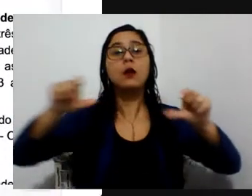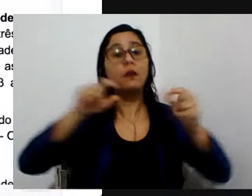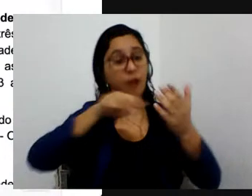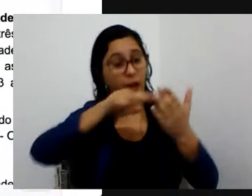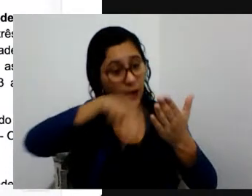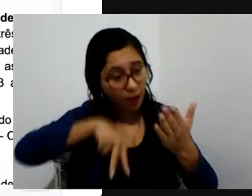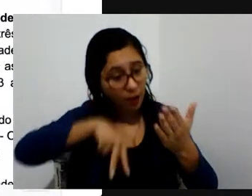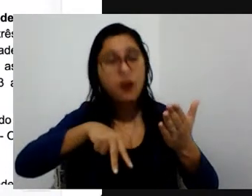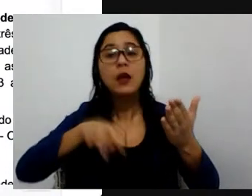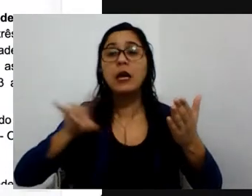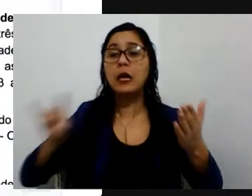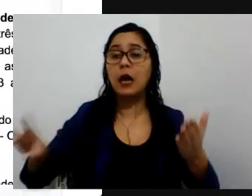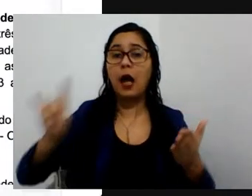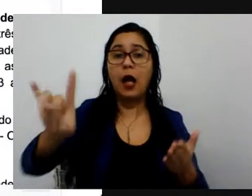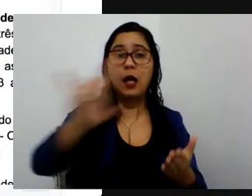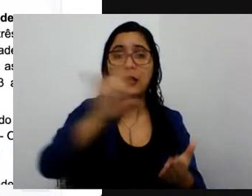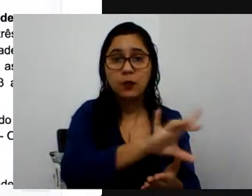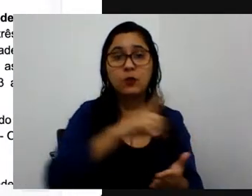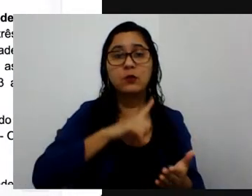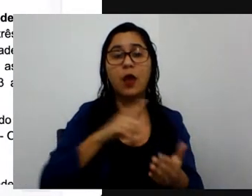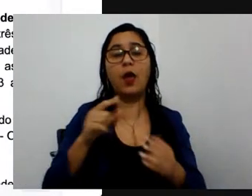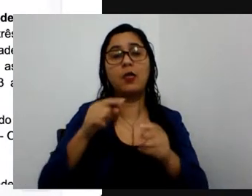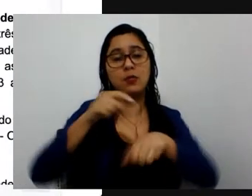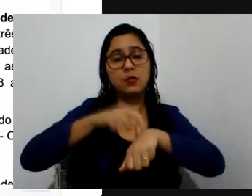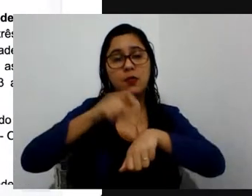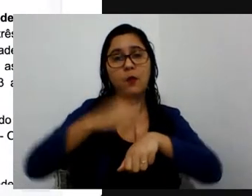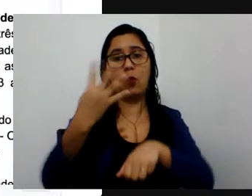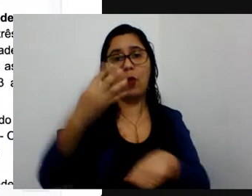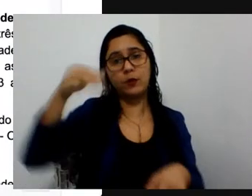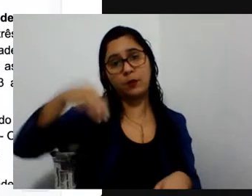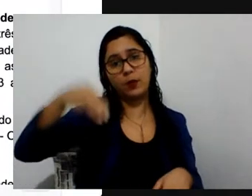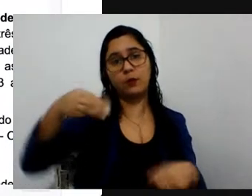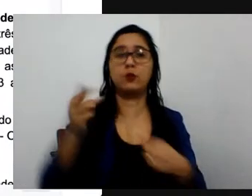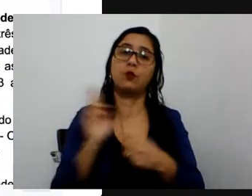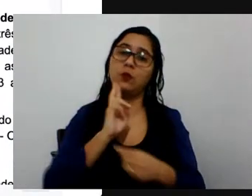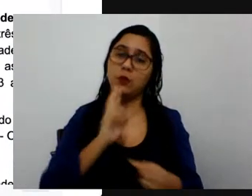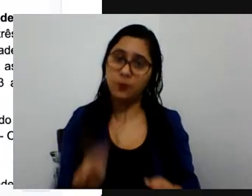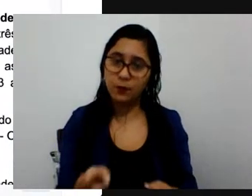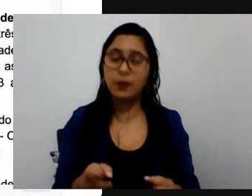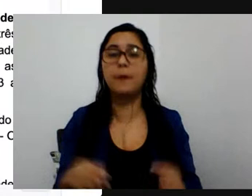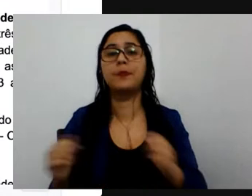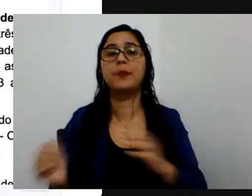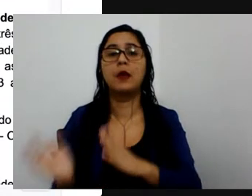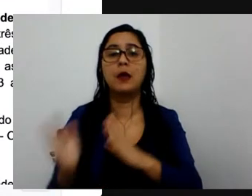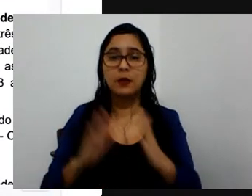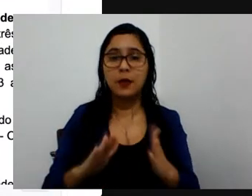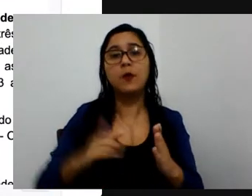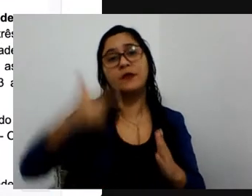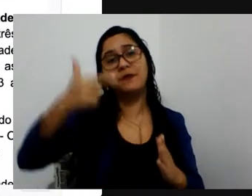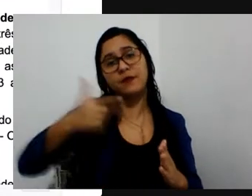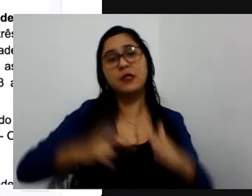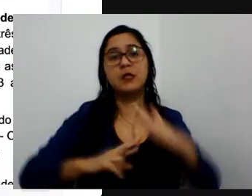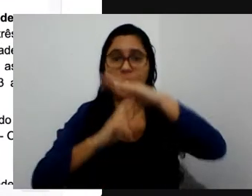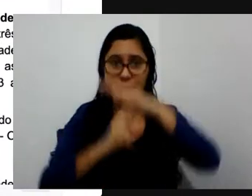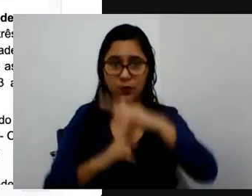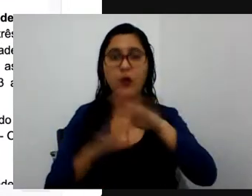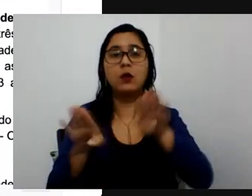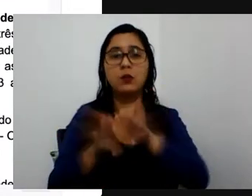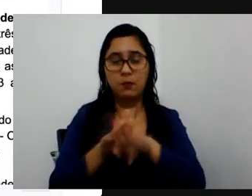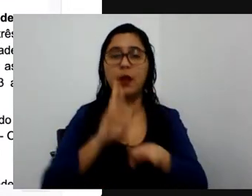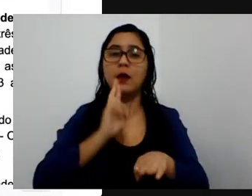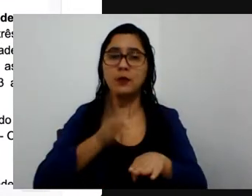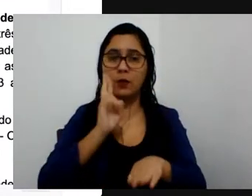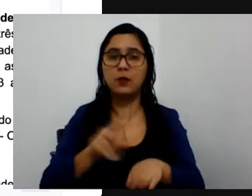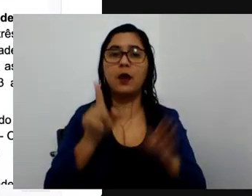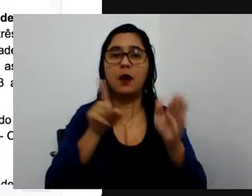cada candidato, reitor, terá 4 minutos de resposta. Em seguida, os candidatos a vice-reitor deverão responder a 2 perguntas